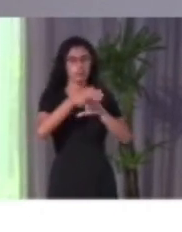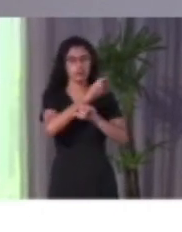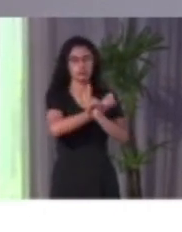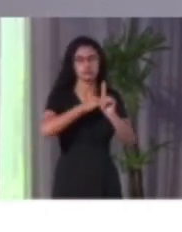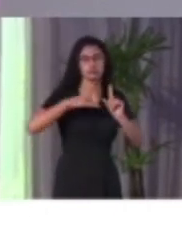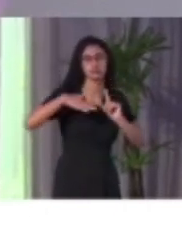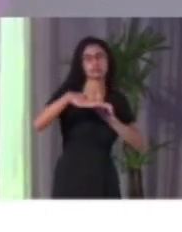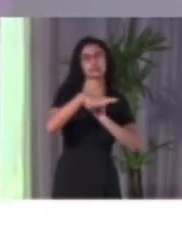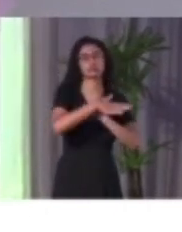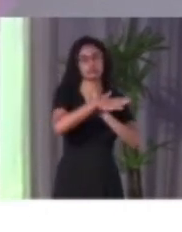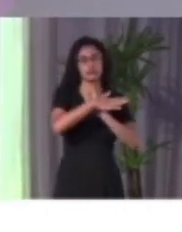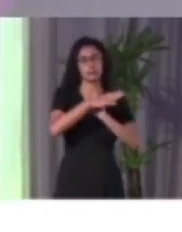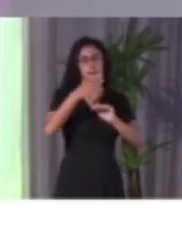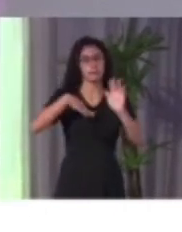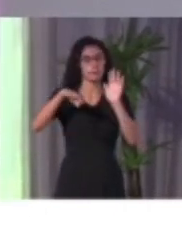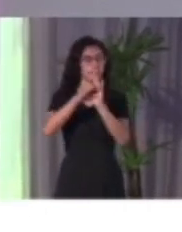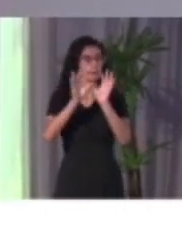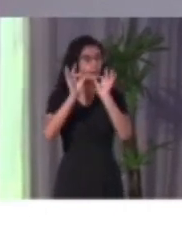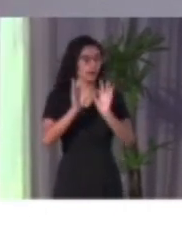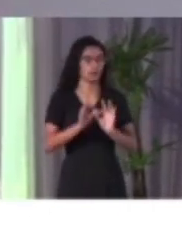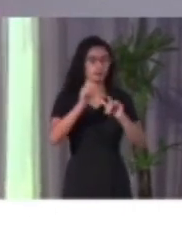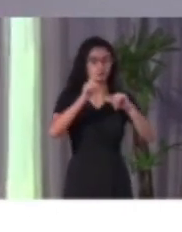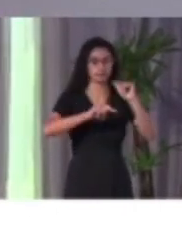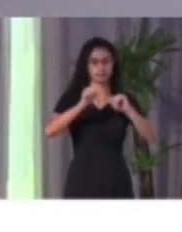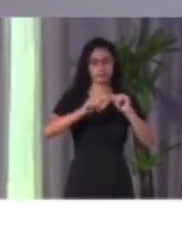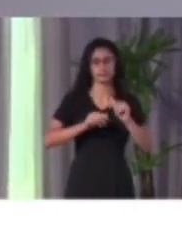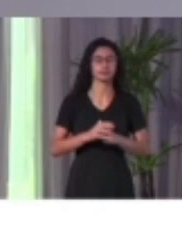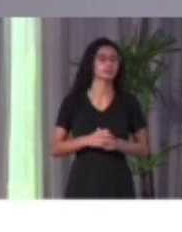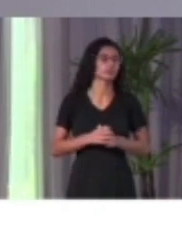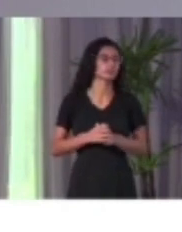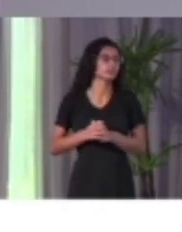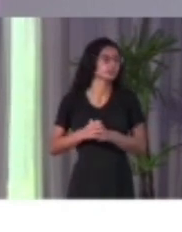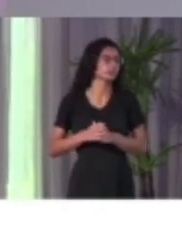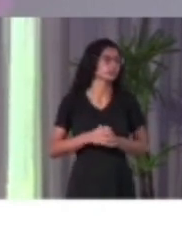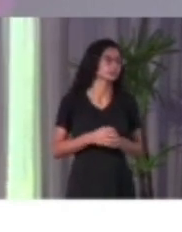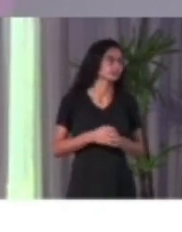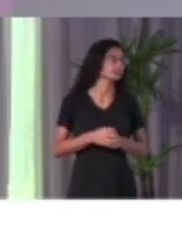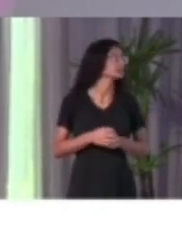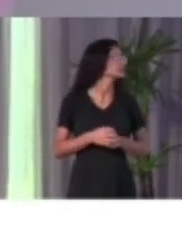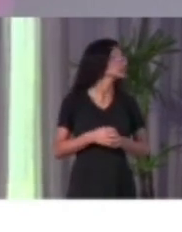social para chegada do conteúdo, da contribuição.